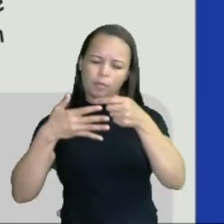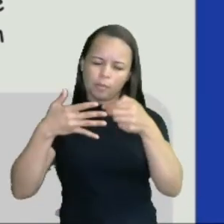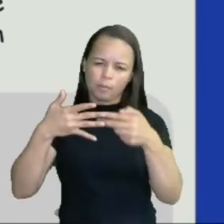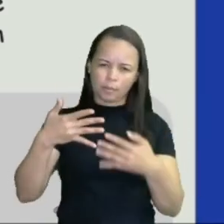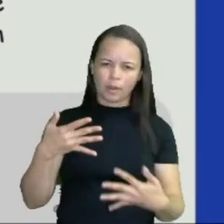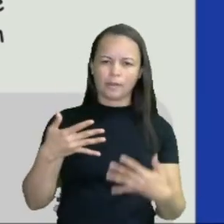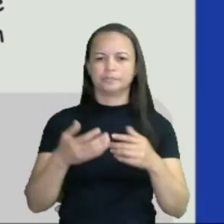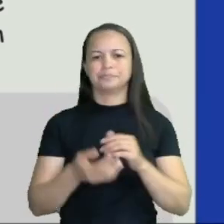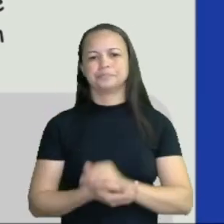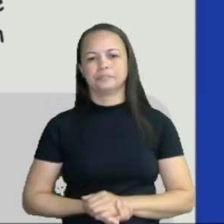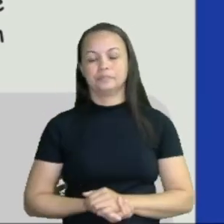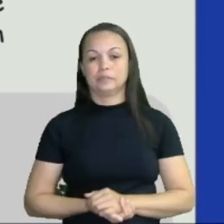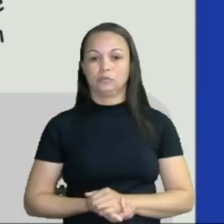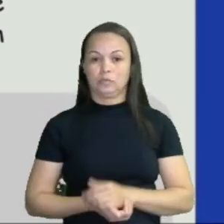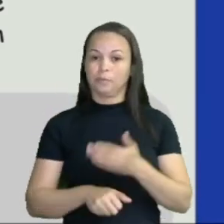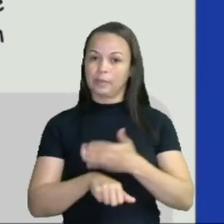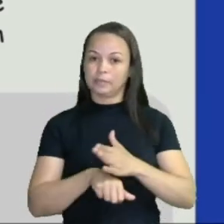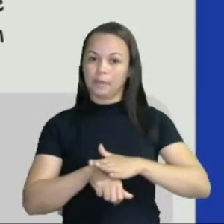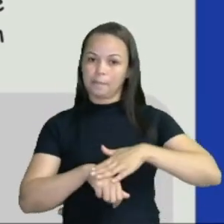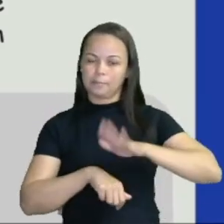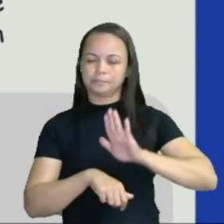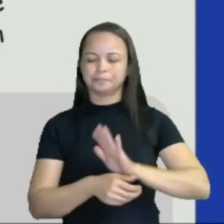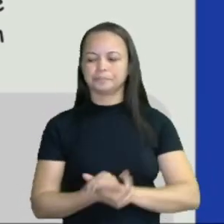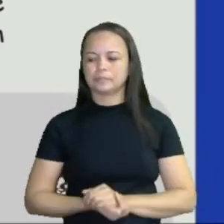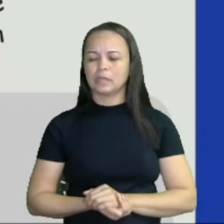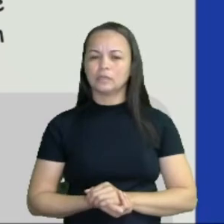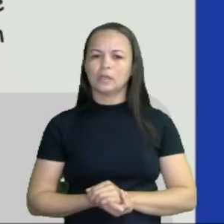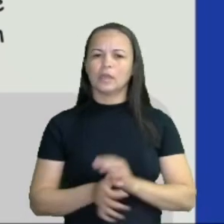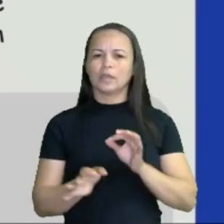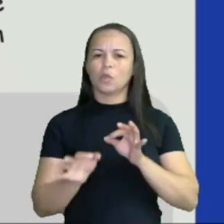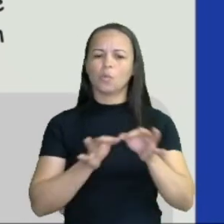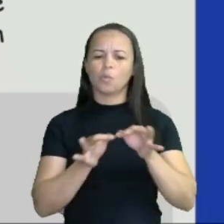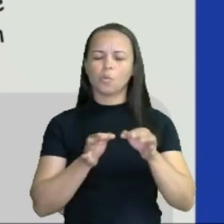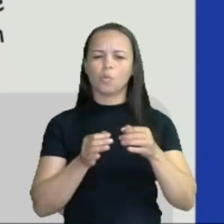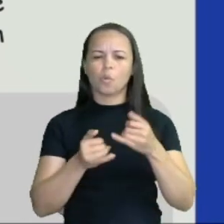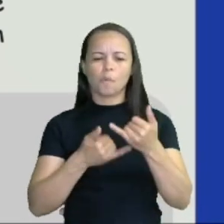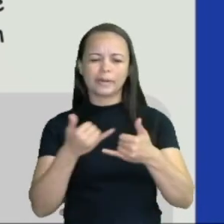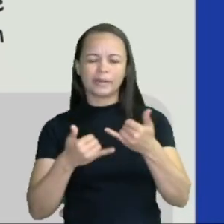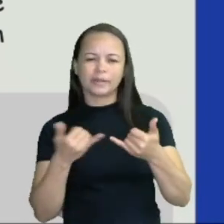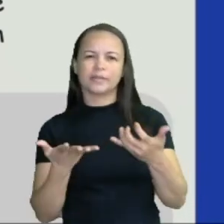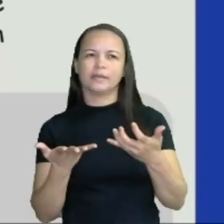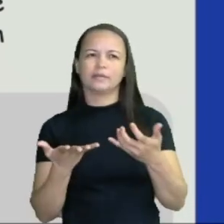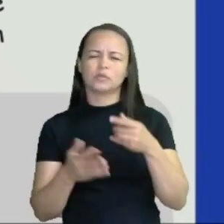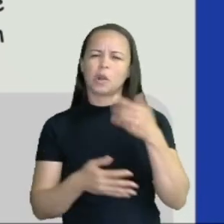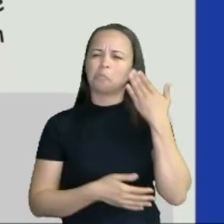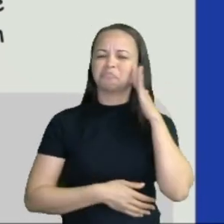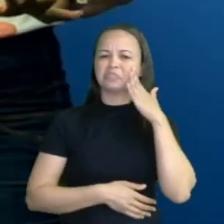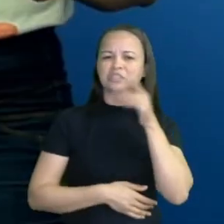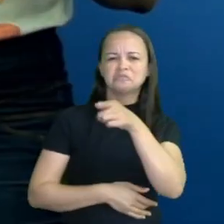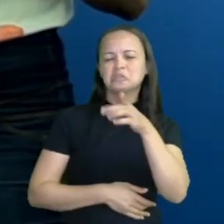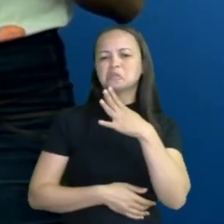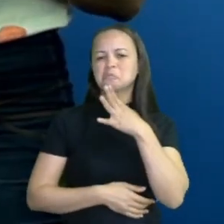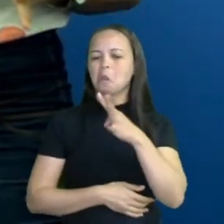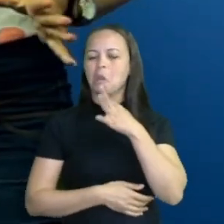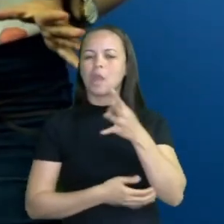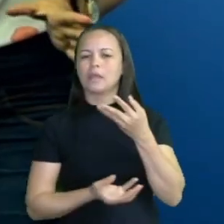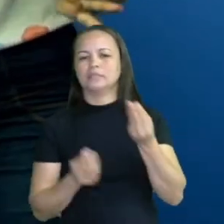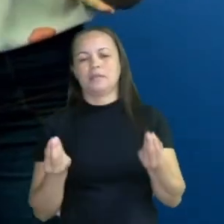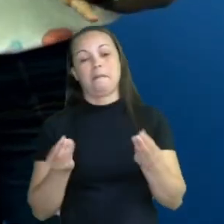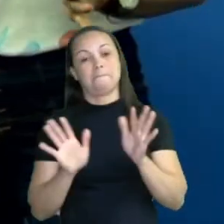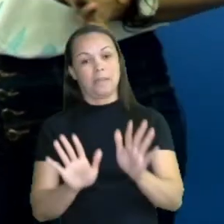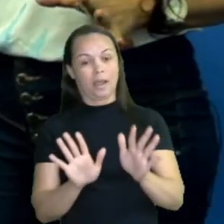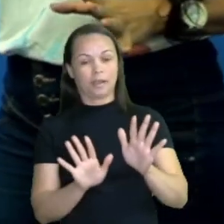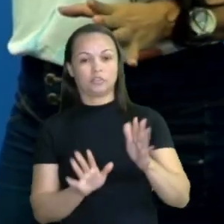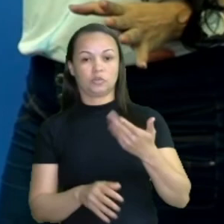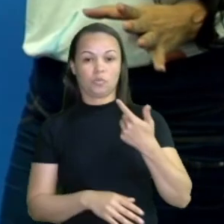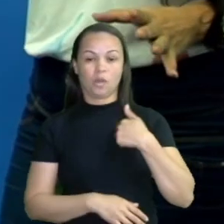Vamos continuar praticando. Eu trouxe aqui um jogo, não sei se vocês conhecem, mas no meu tempo de criança, adolescente, eu brincava muito, que